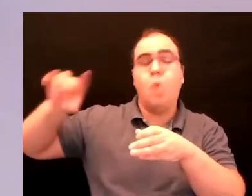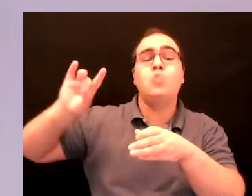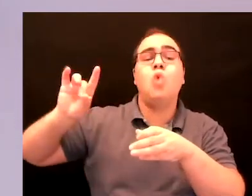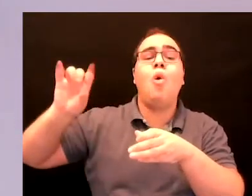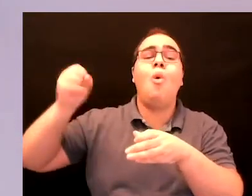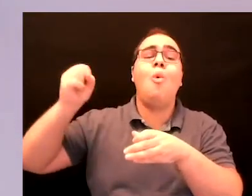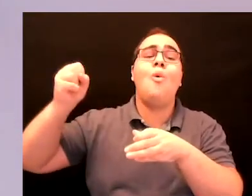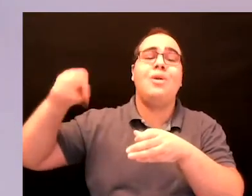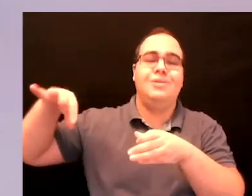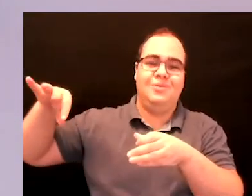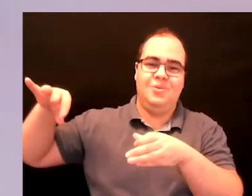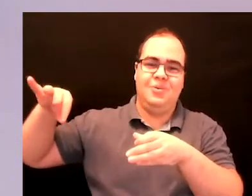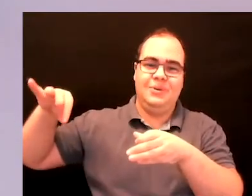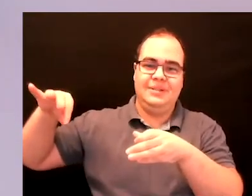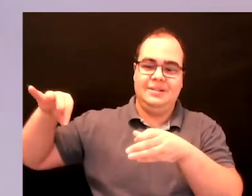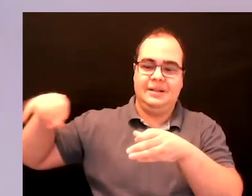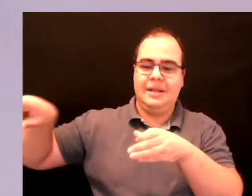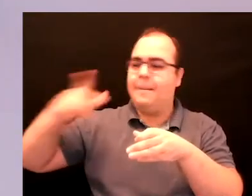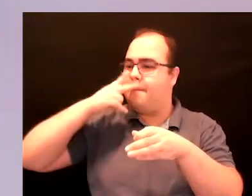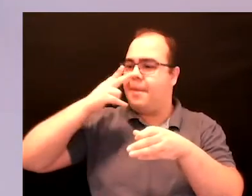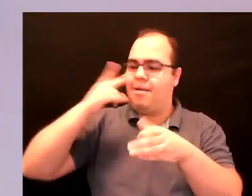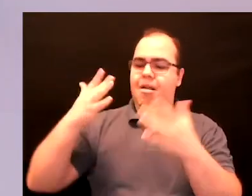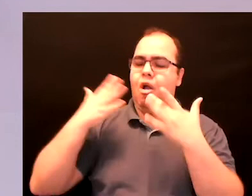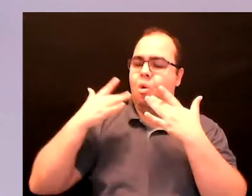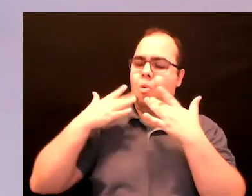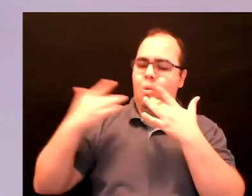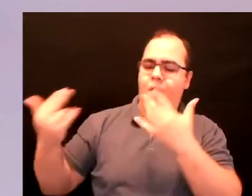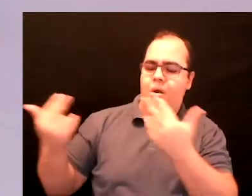8 gotas no sal. Daí ela fica